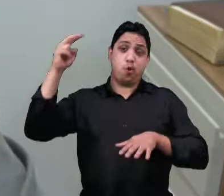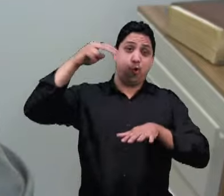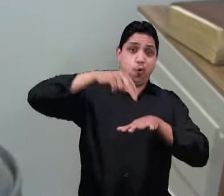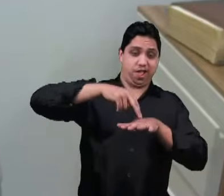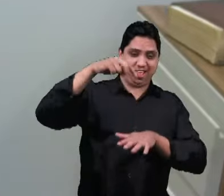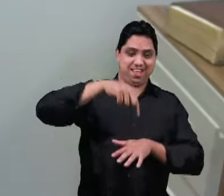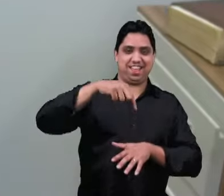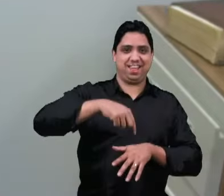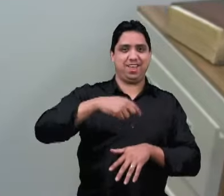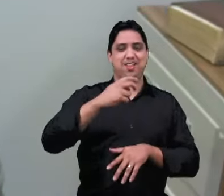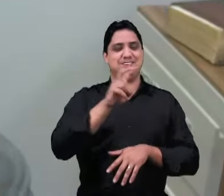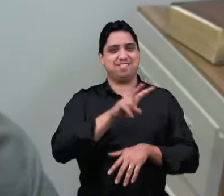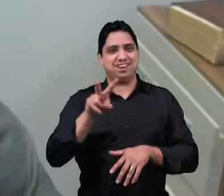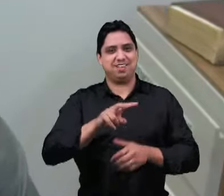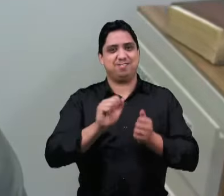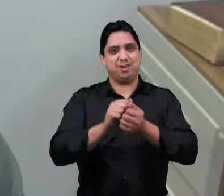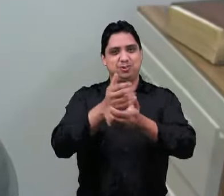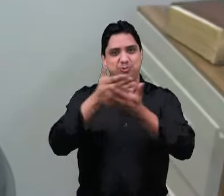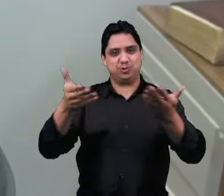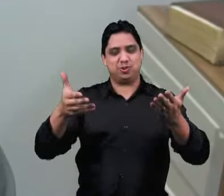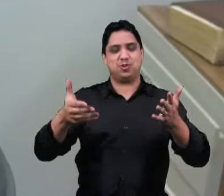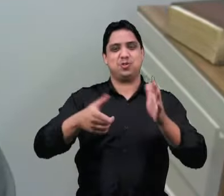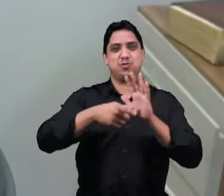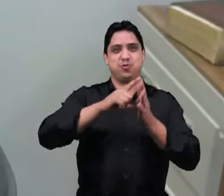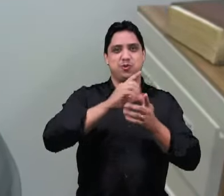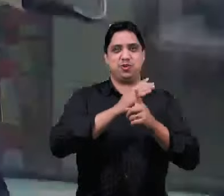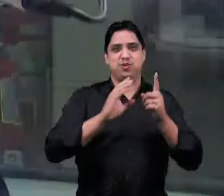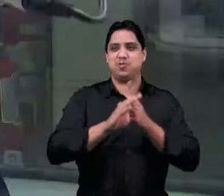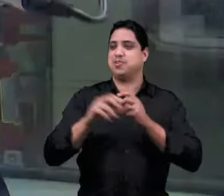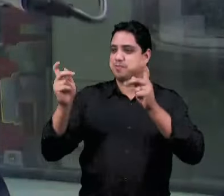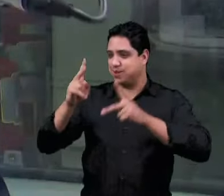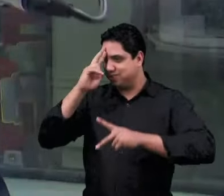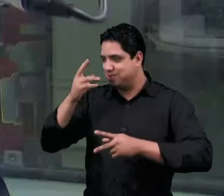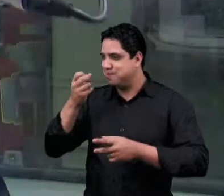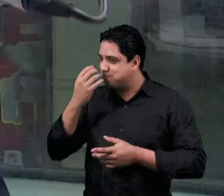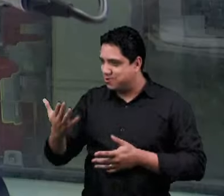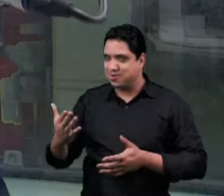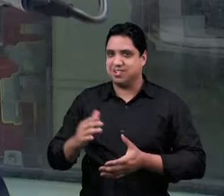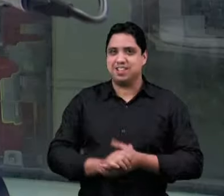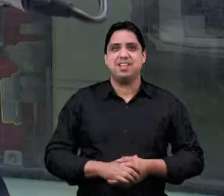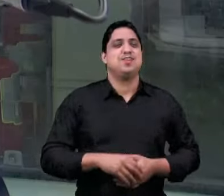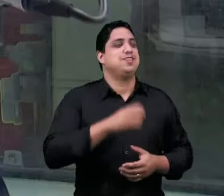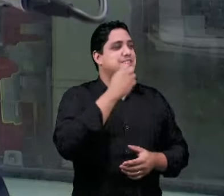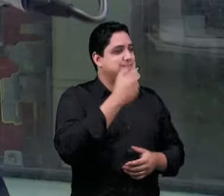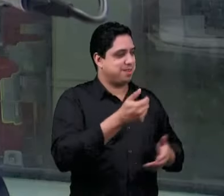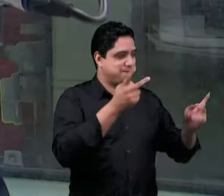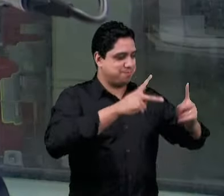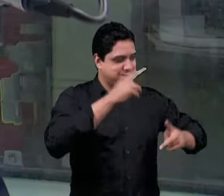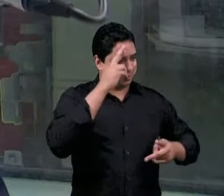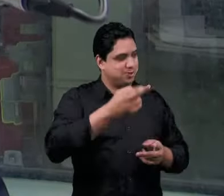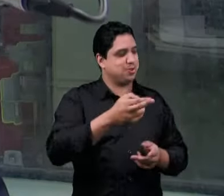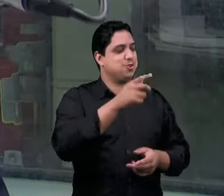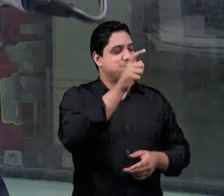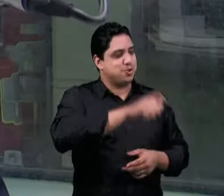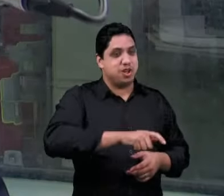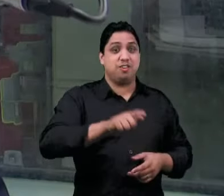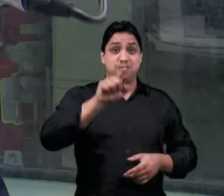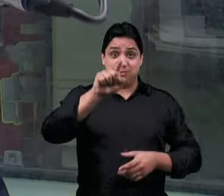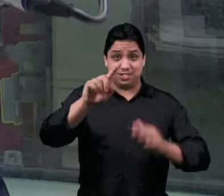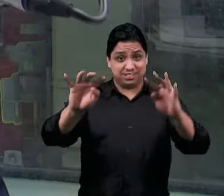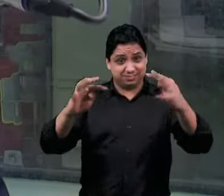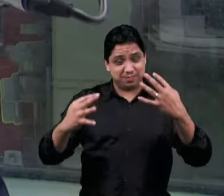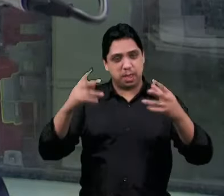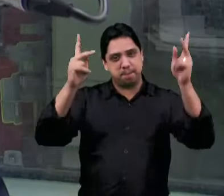os nossos irmãos nesse pré-culto. A paz do Senhor, pastor Ademir, tudo bem? Tudo bem, a paz do Senhor, Jorge, a paz do Senhor, irmãos que nos